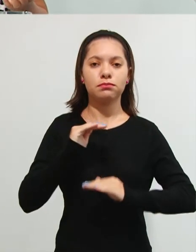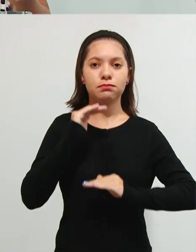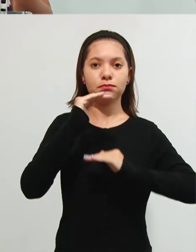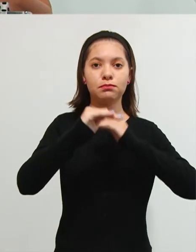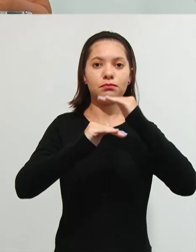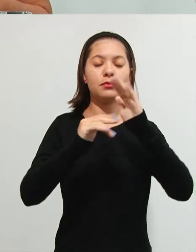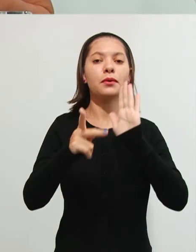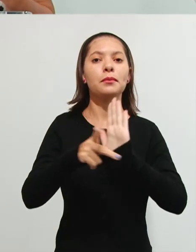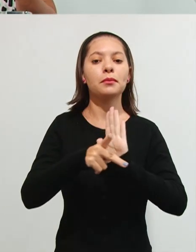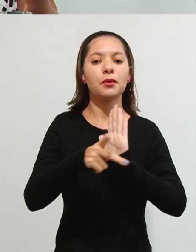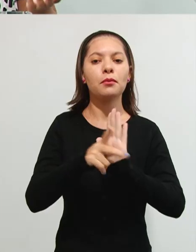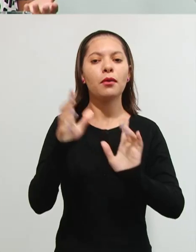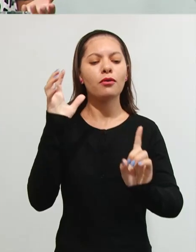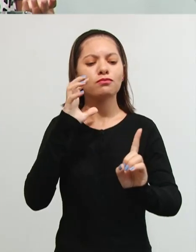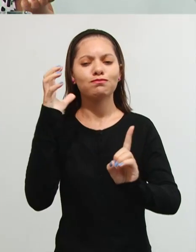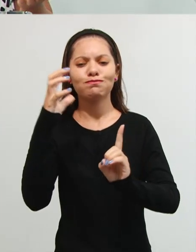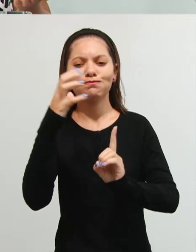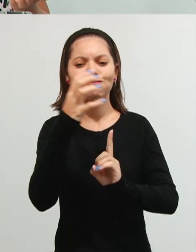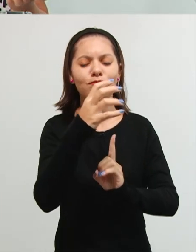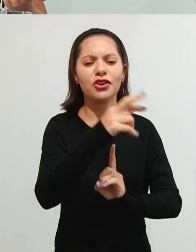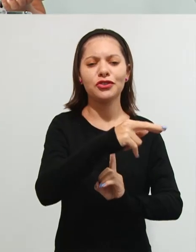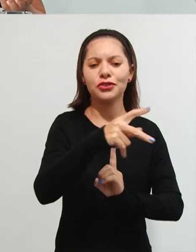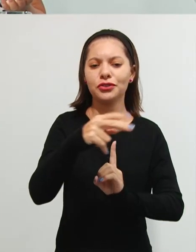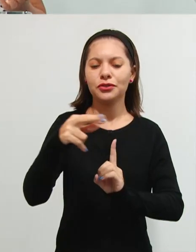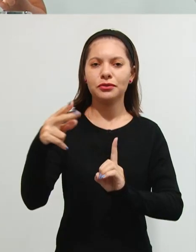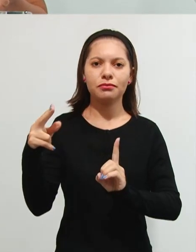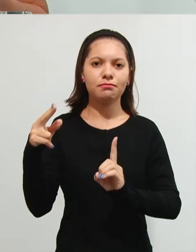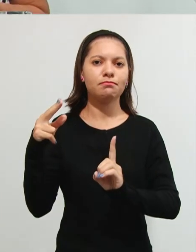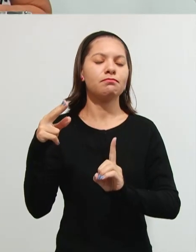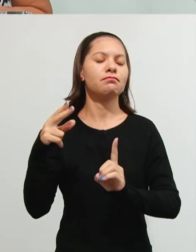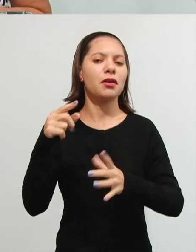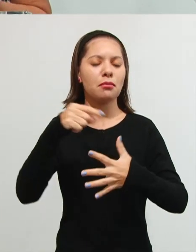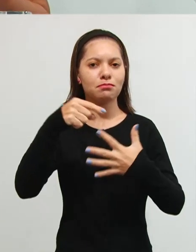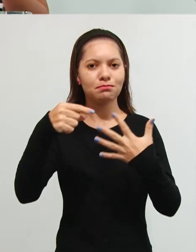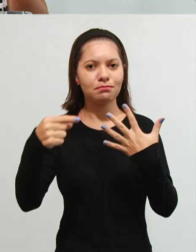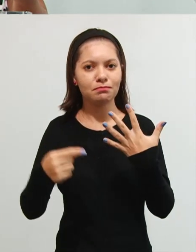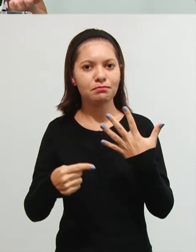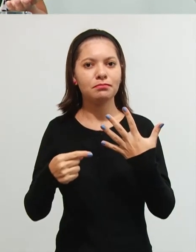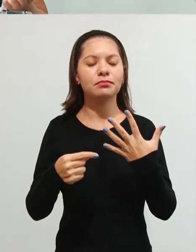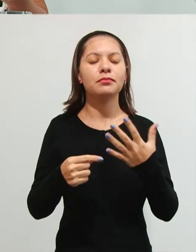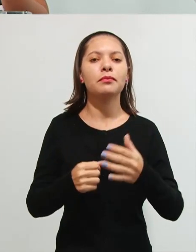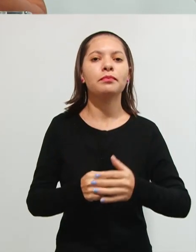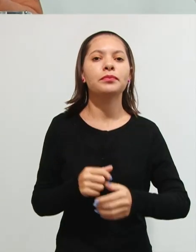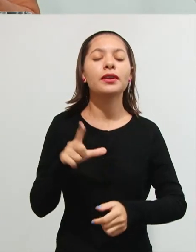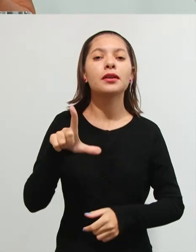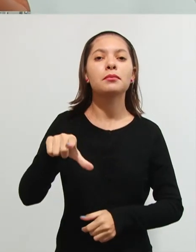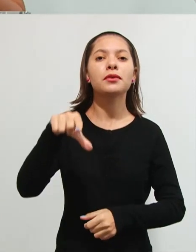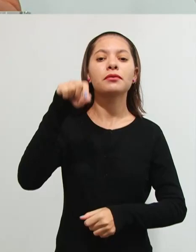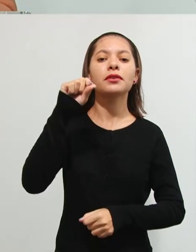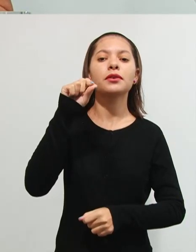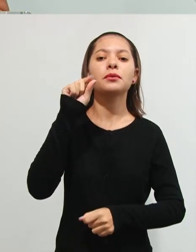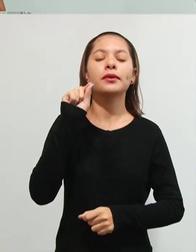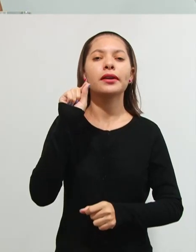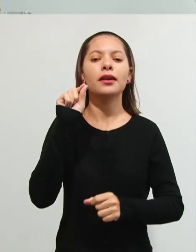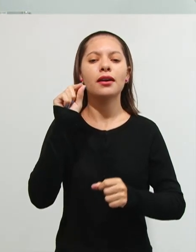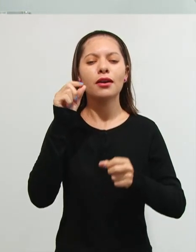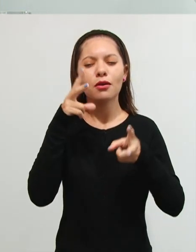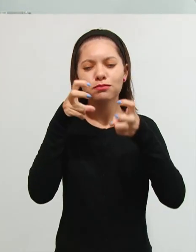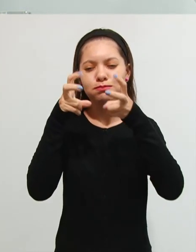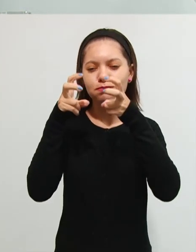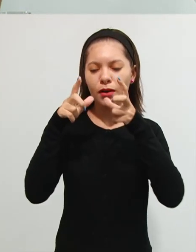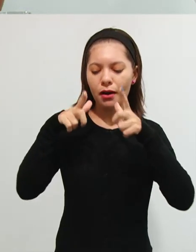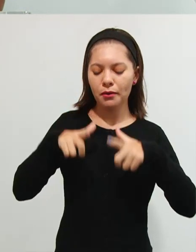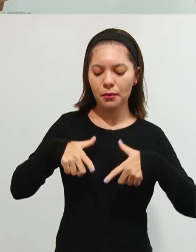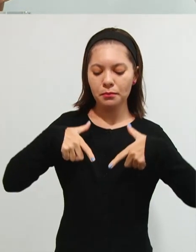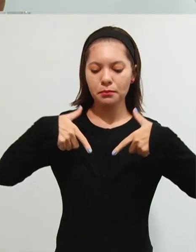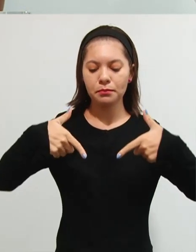desenvolvimento a influência de alguns outros aspectos que não fosse seu comportamento. No entanto, ele optou em fazer o recorte comportamental até